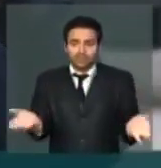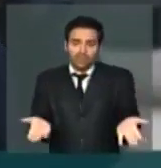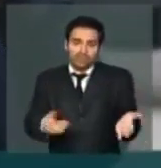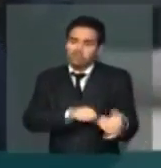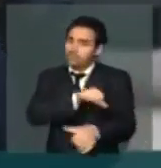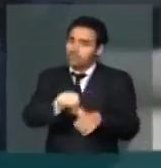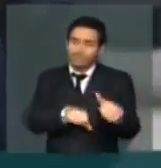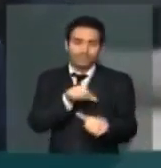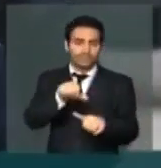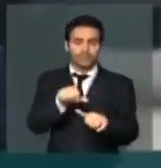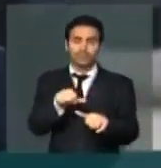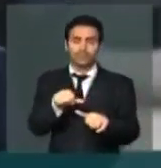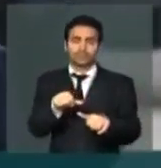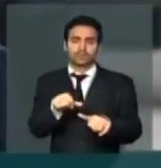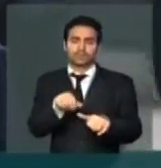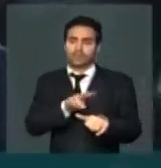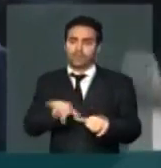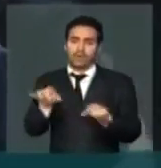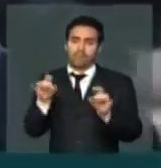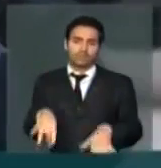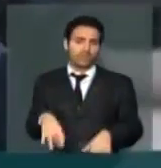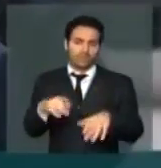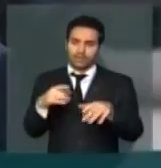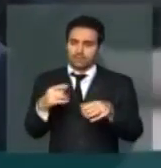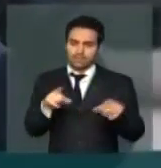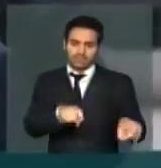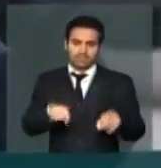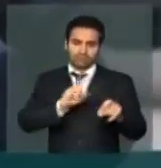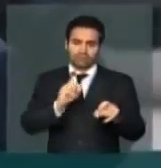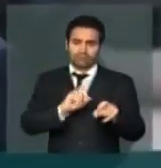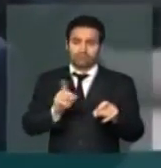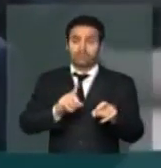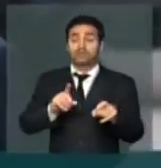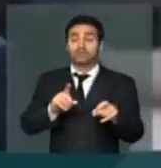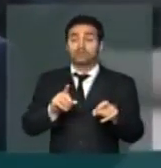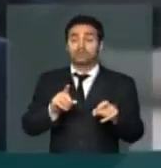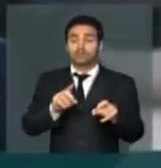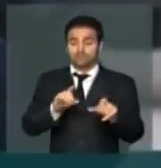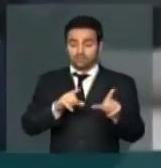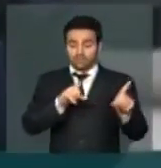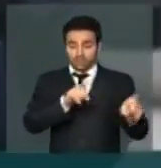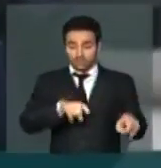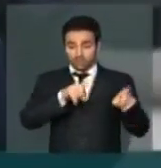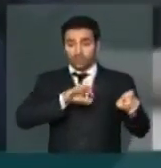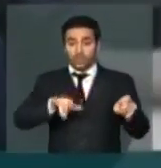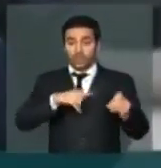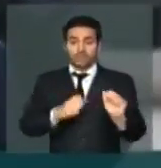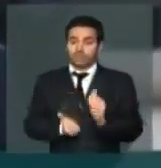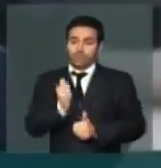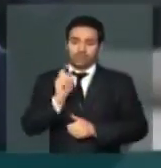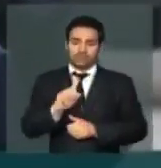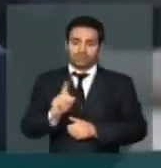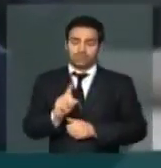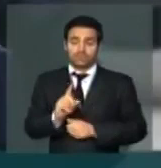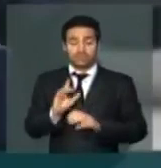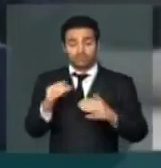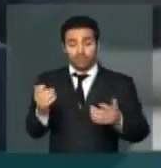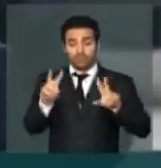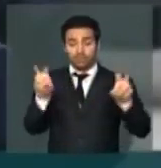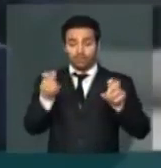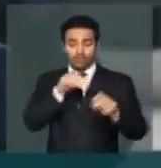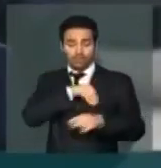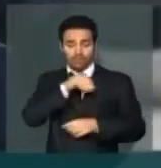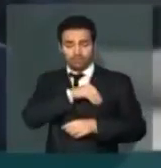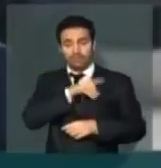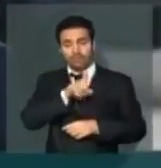está ultrapassado, as coisas estão diferentes, ninguém é agricultor por esporte. E, portanto, o tema da renda